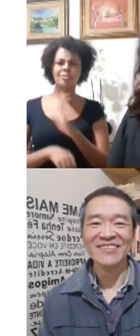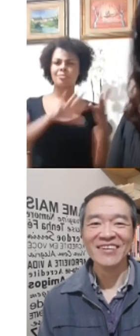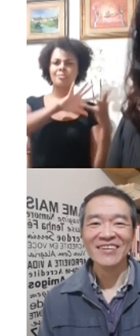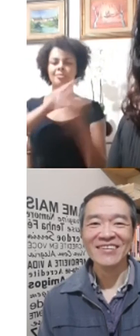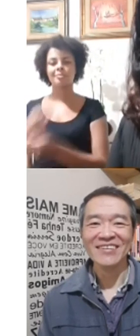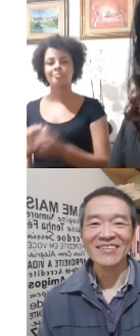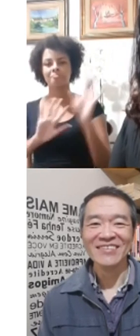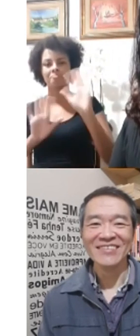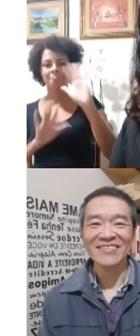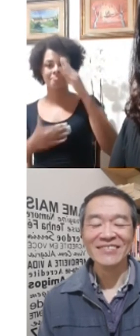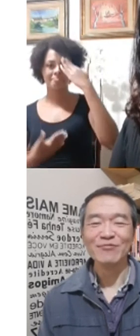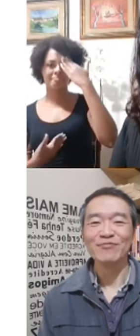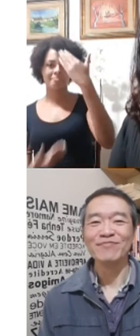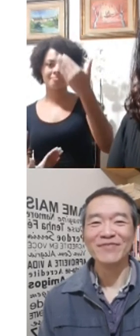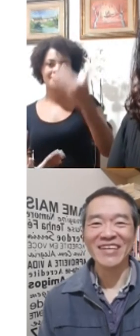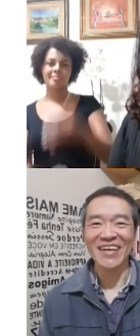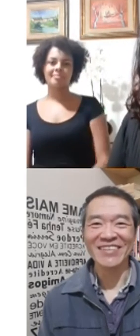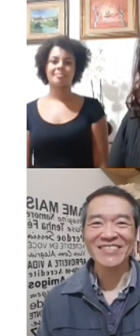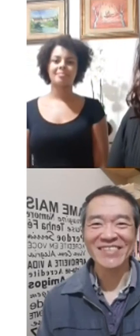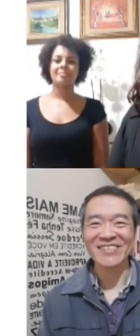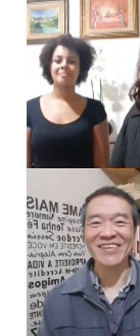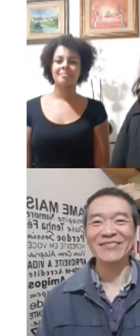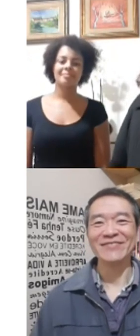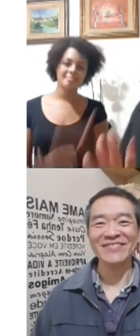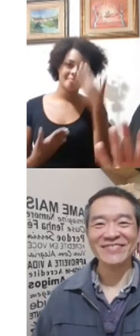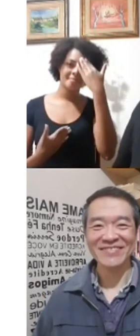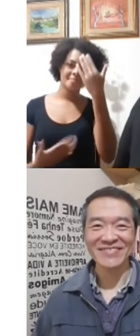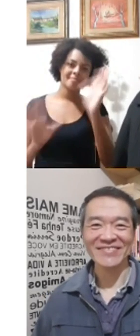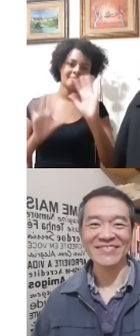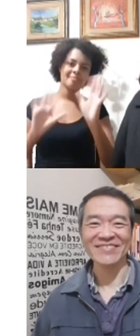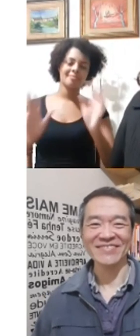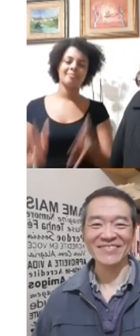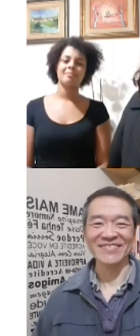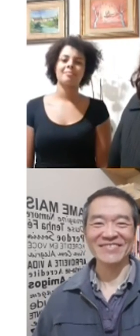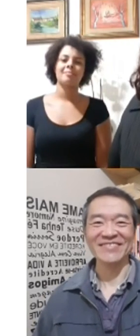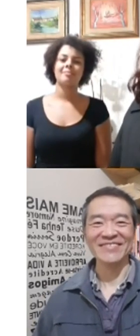Tchau, muito obrigada. Tchau, pessoal. Obrigado. Tchau, tchau. Tchau.